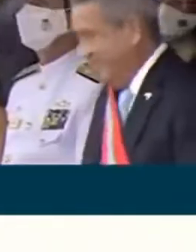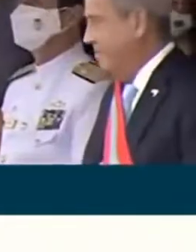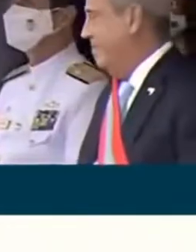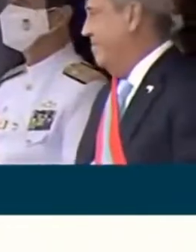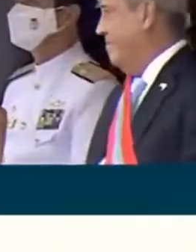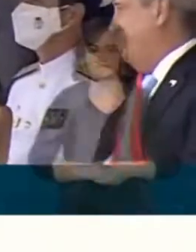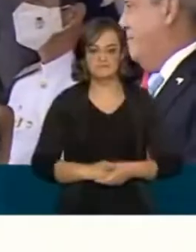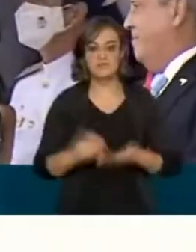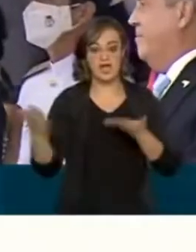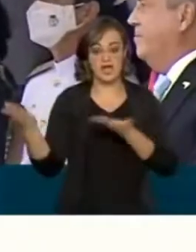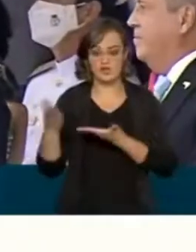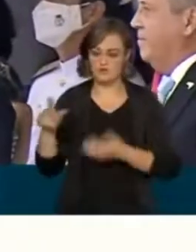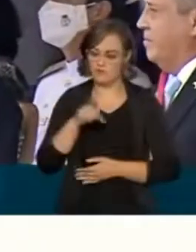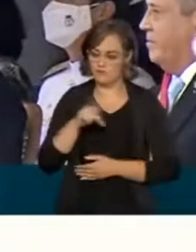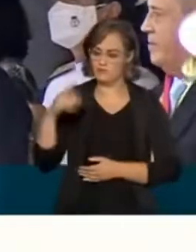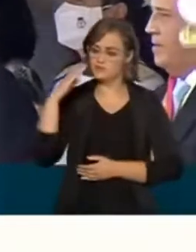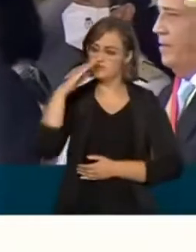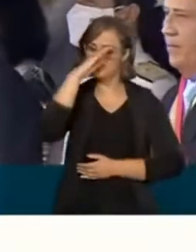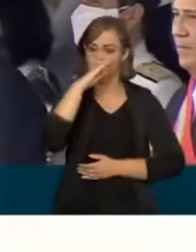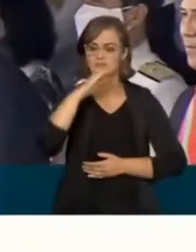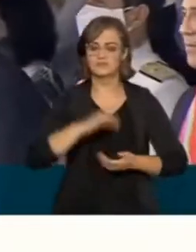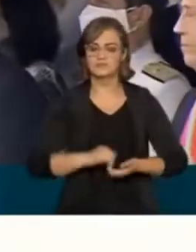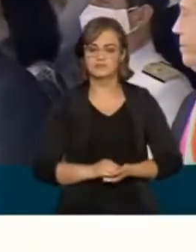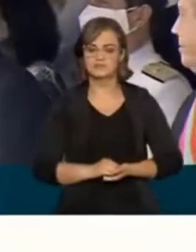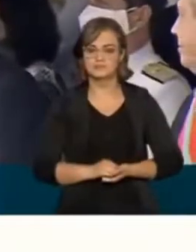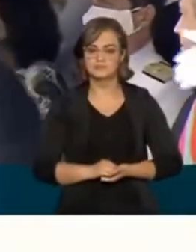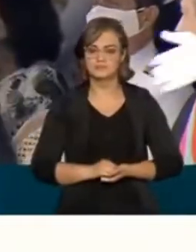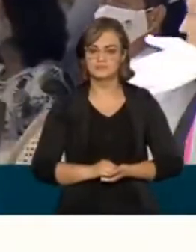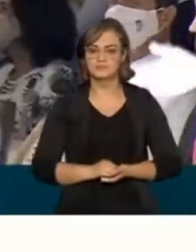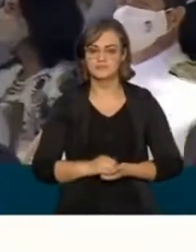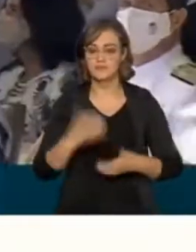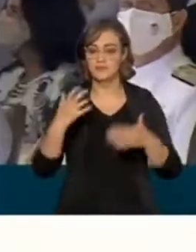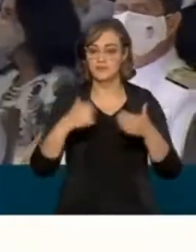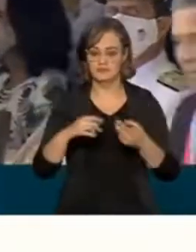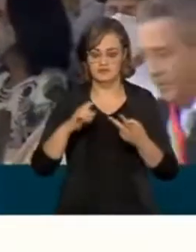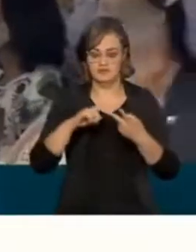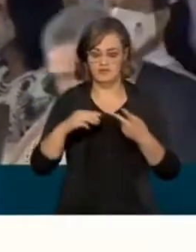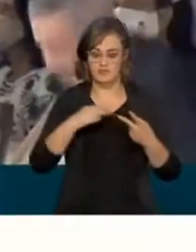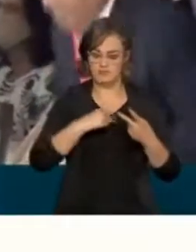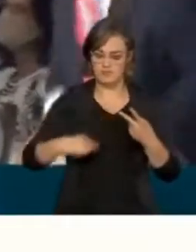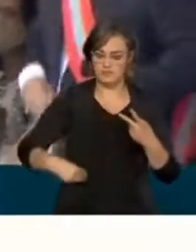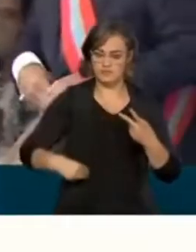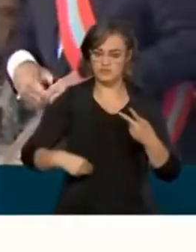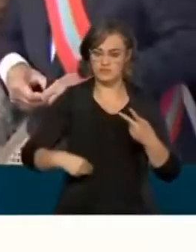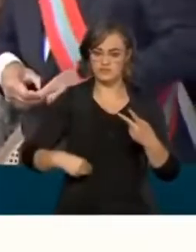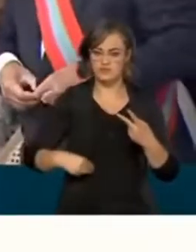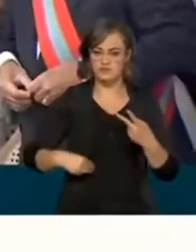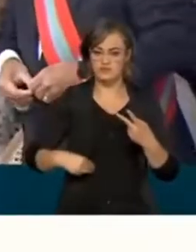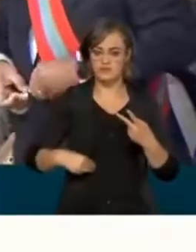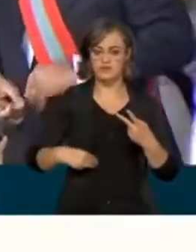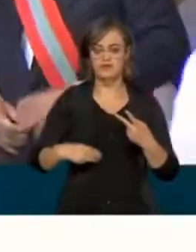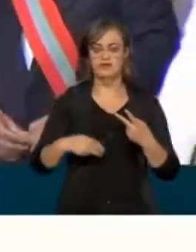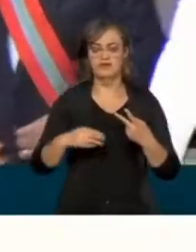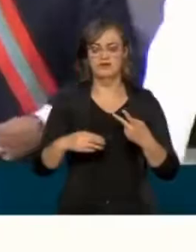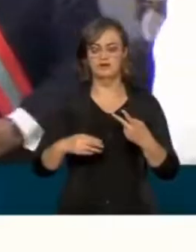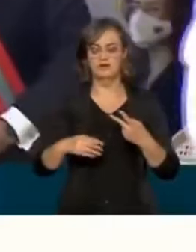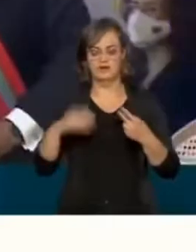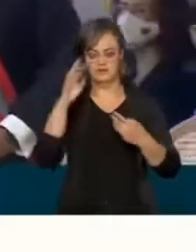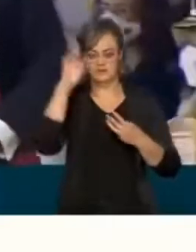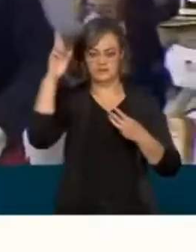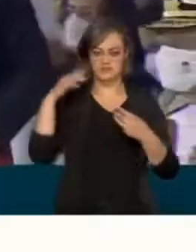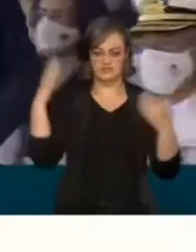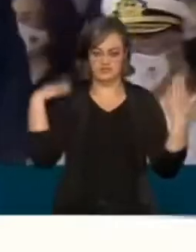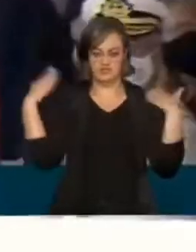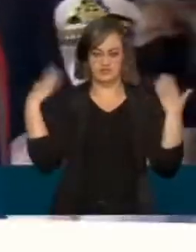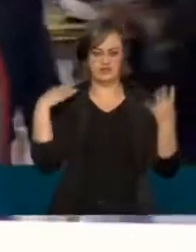Convidamos o senhor presidente da República, Jair Messias Bolsonaro, o ministro de Estado da Defesa, o comandante da Marinha